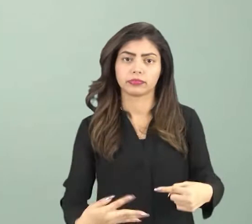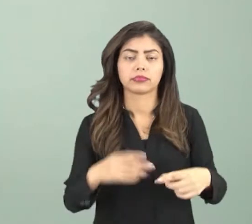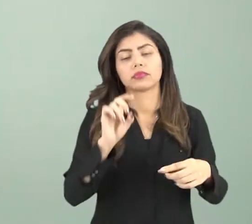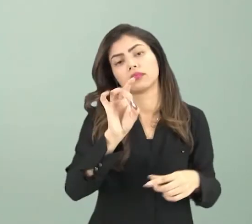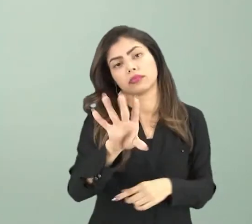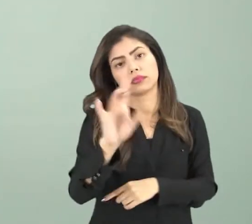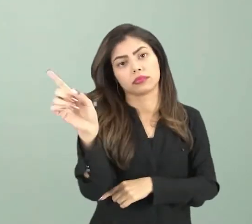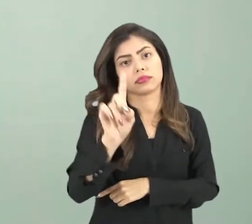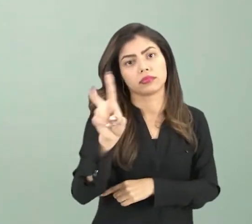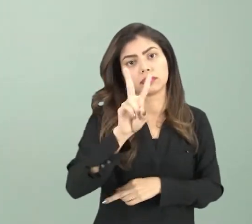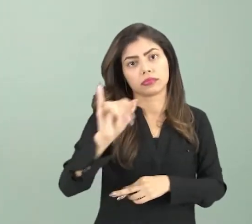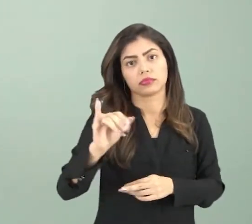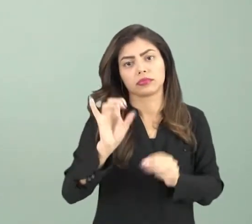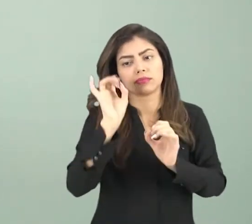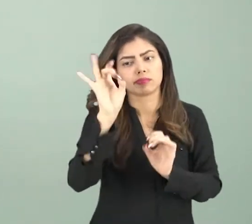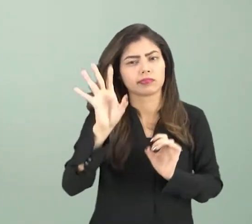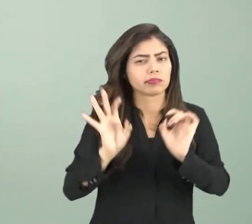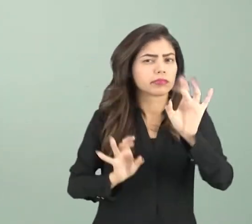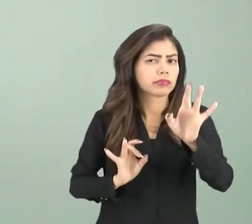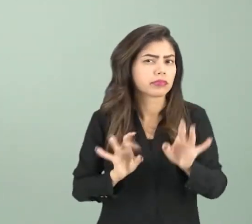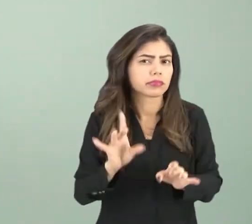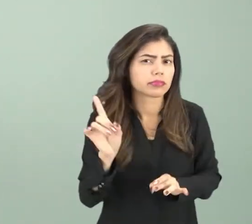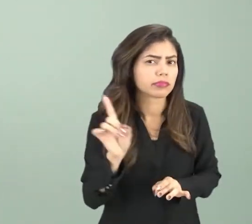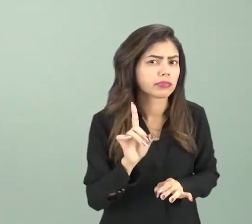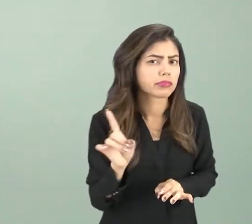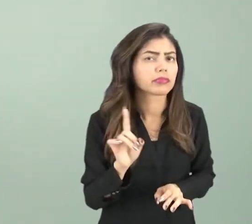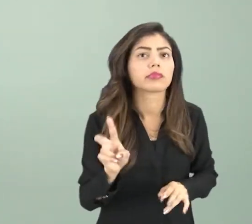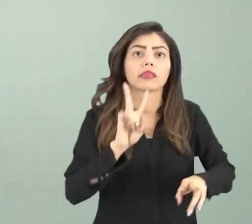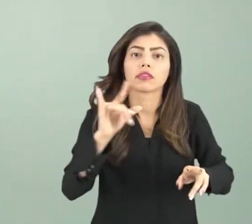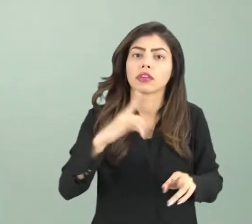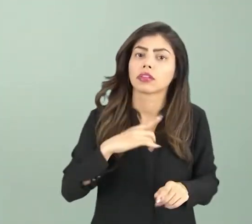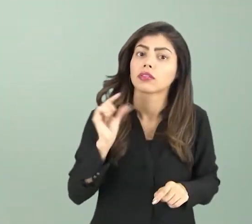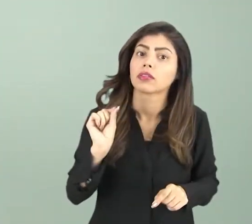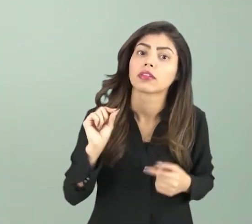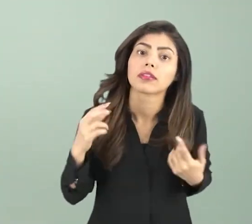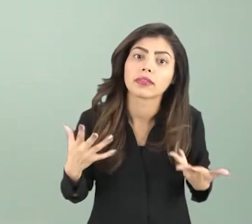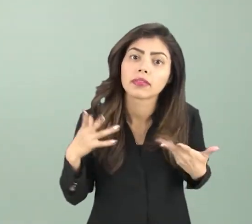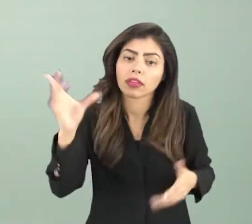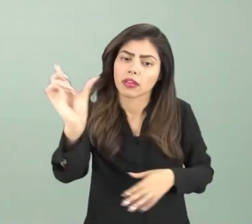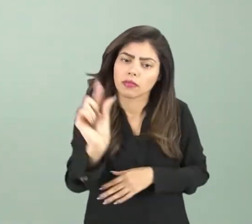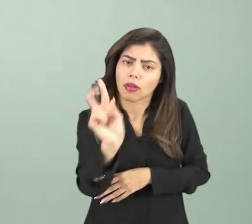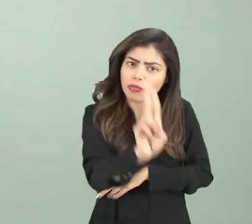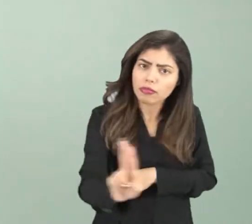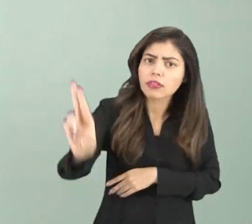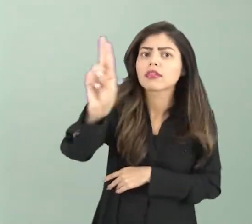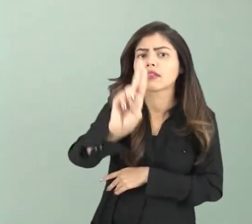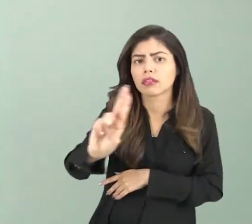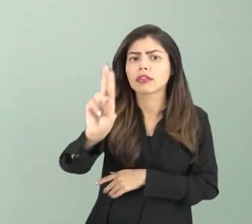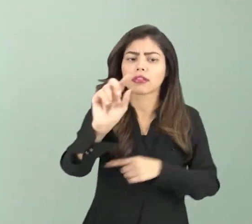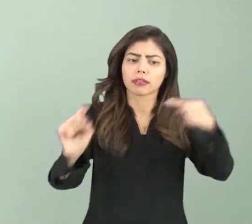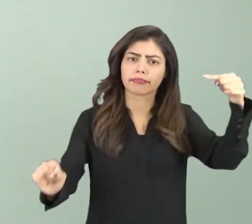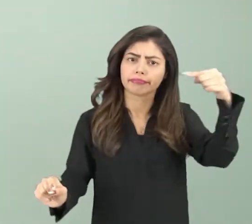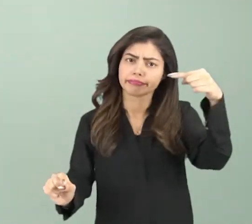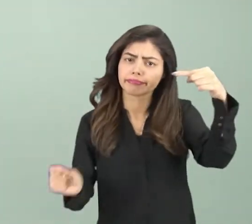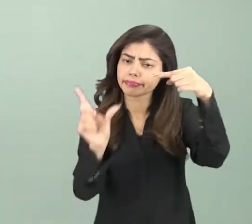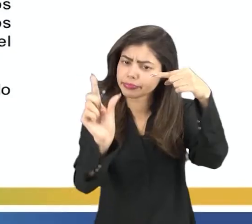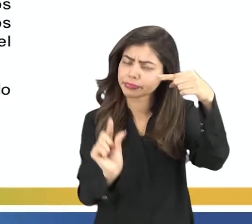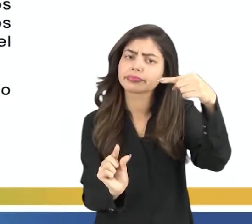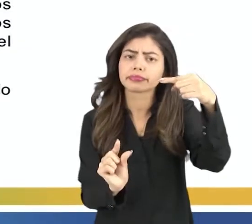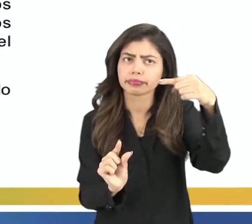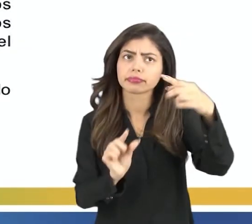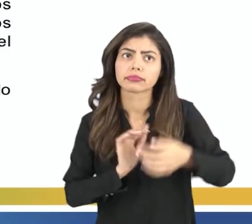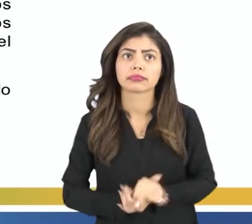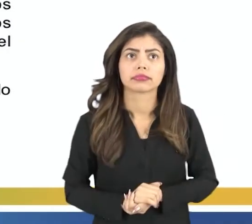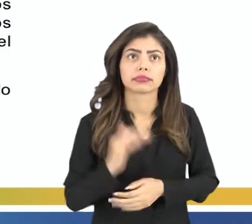vai colocando tantos detalhes. Eu vou ter a menor utilização do travessão. E o